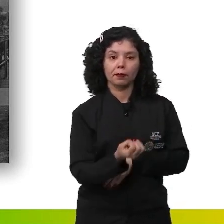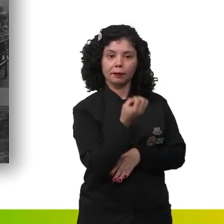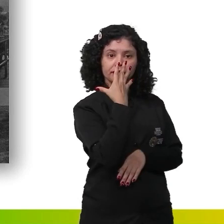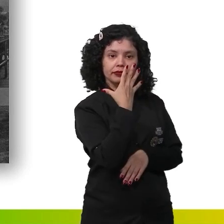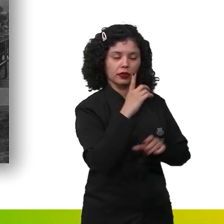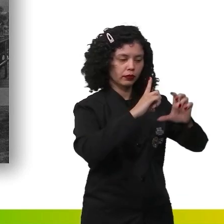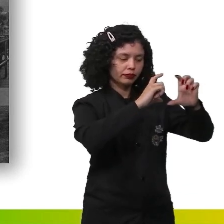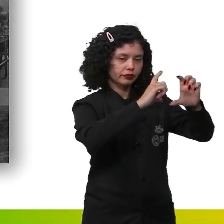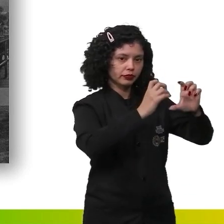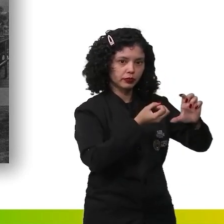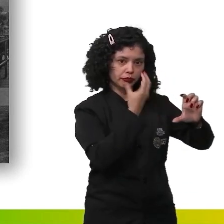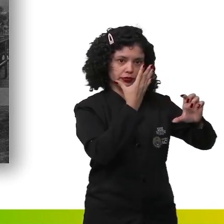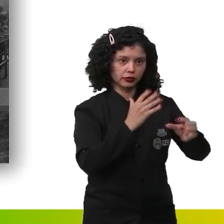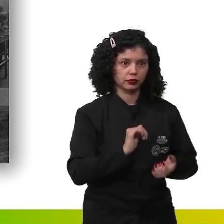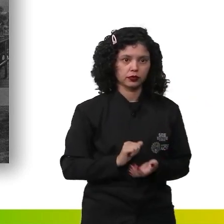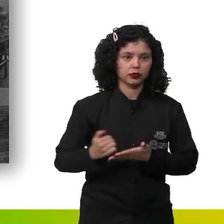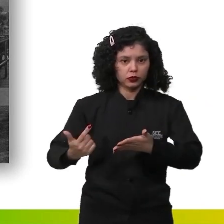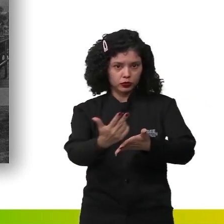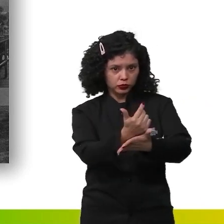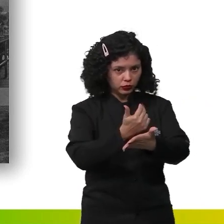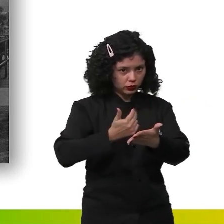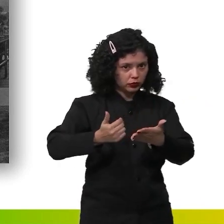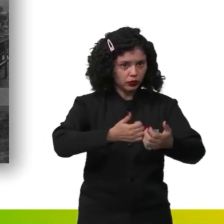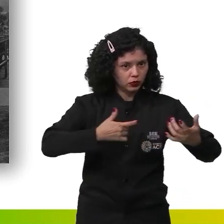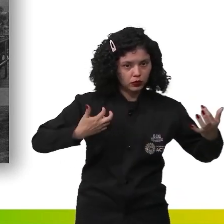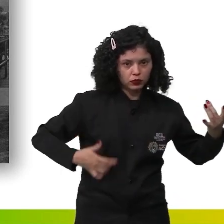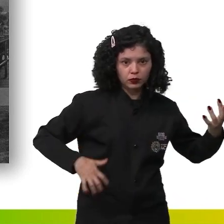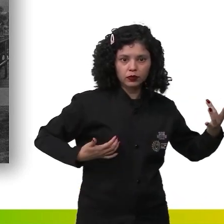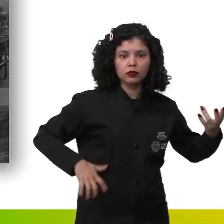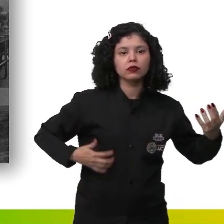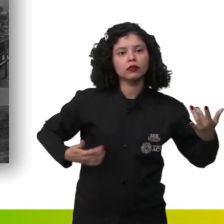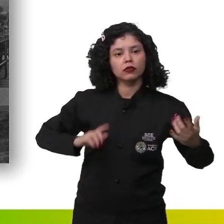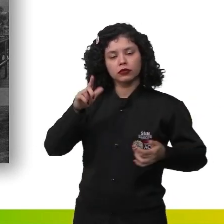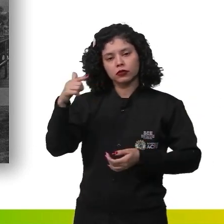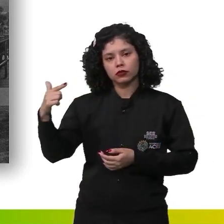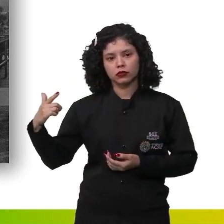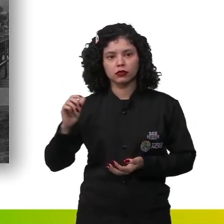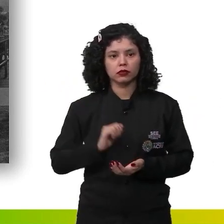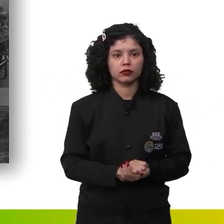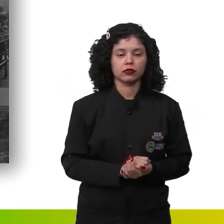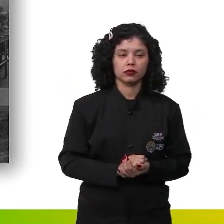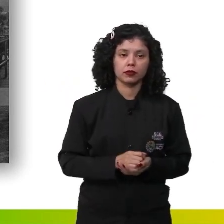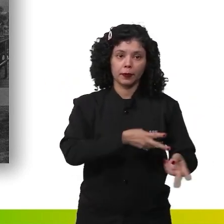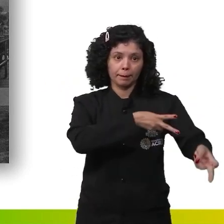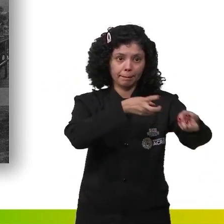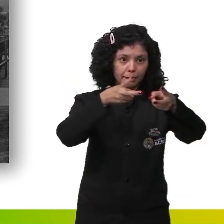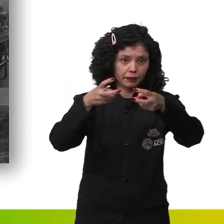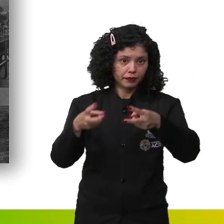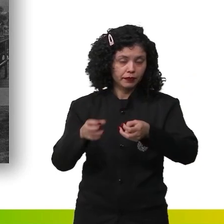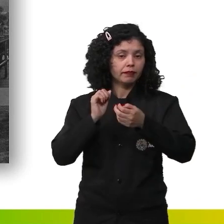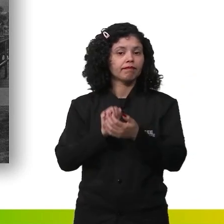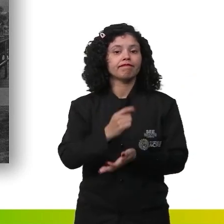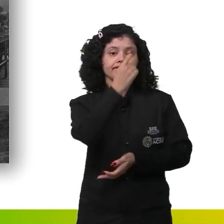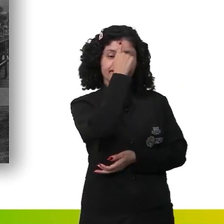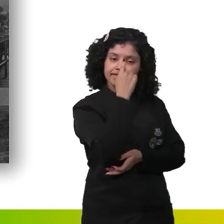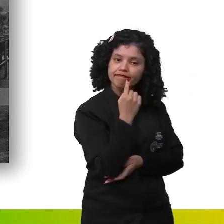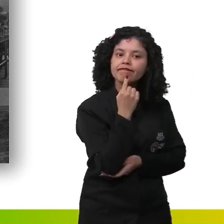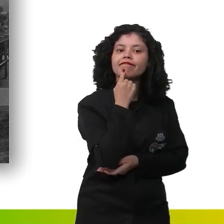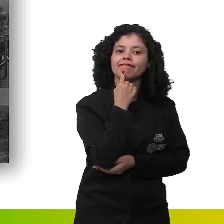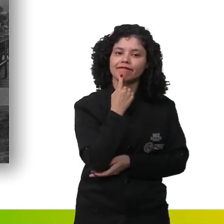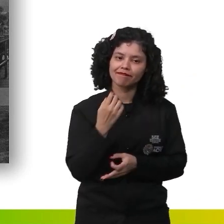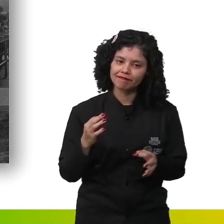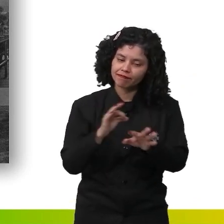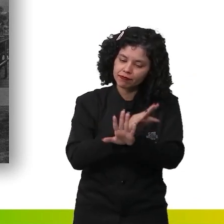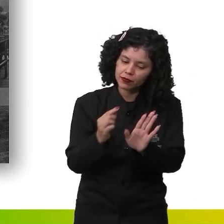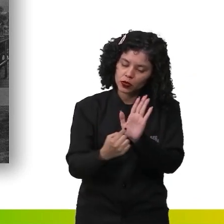fotógrafa, nós temos aqui um artista com um violão e etc, etc. Então percebam, a imagem ela